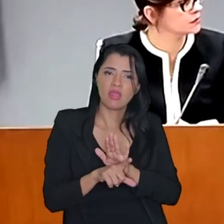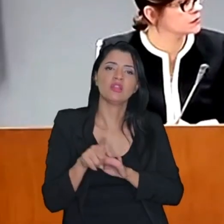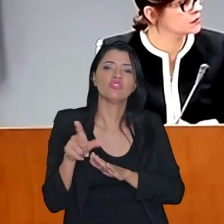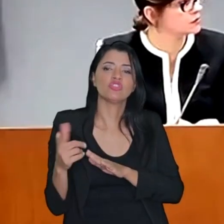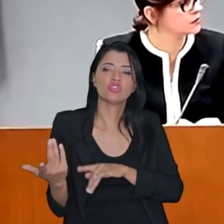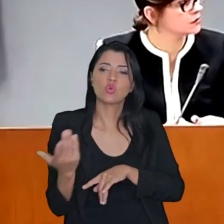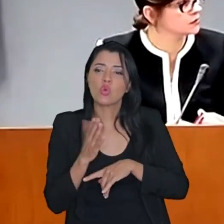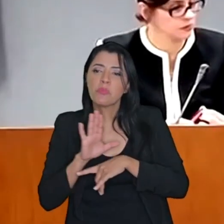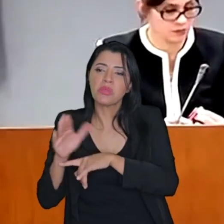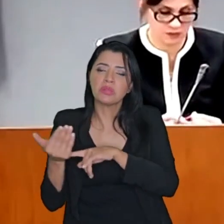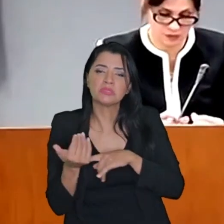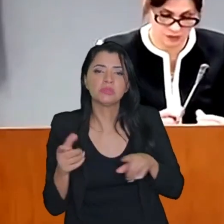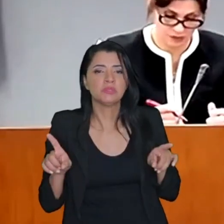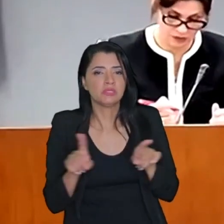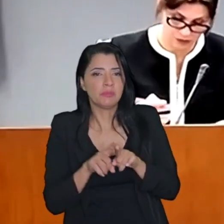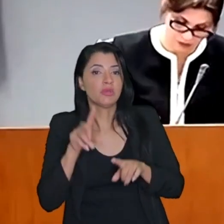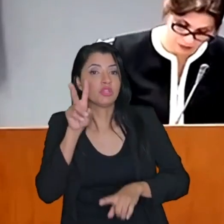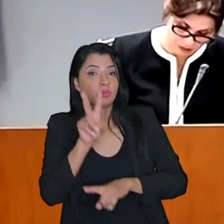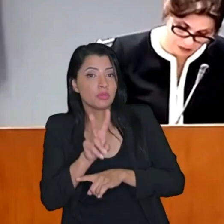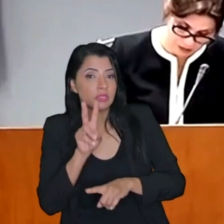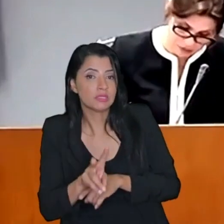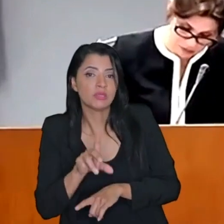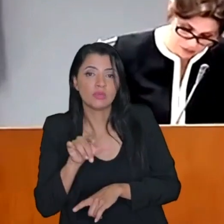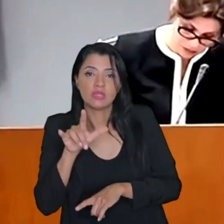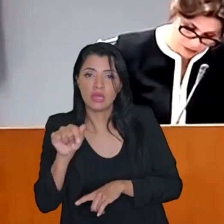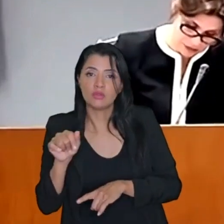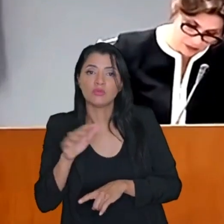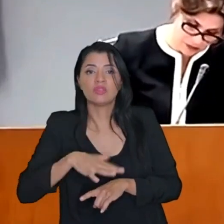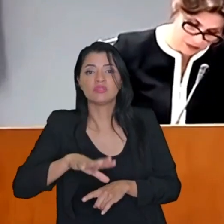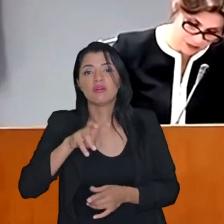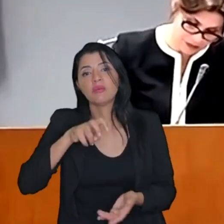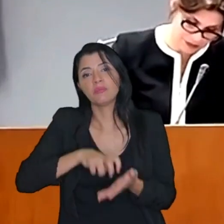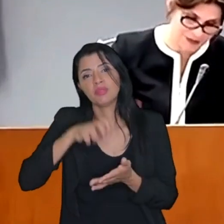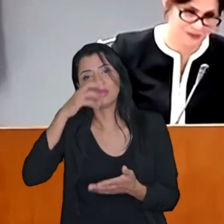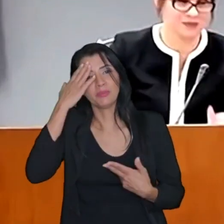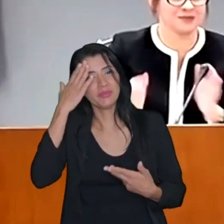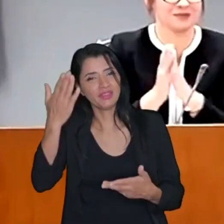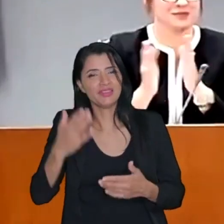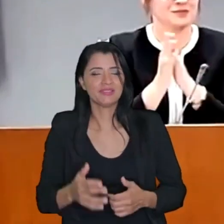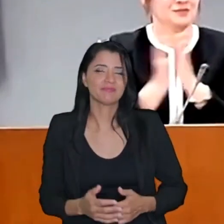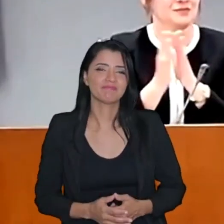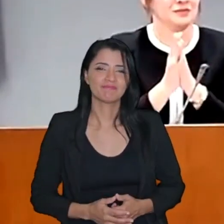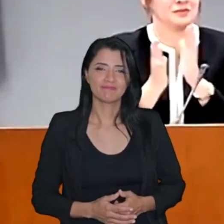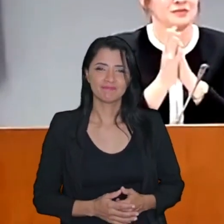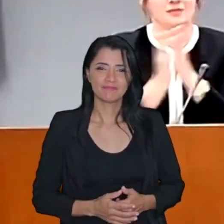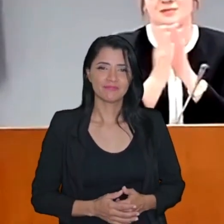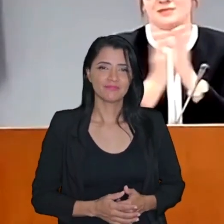cooperação e também um de proteção de dados em matéria penal. Obrigada.